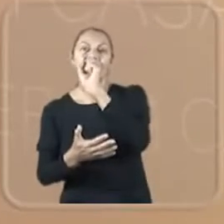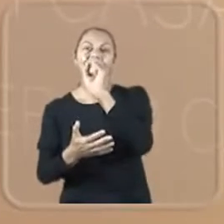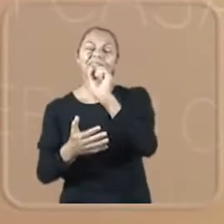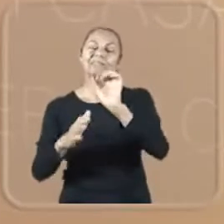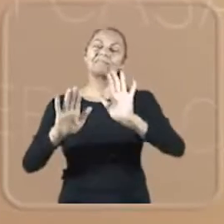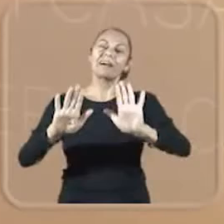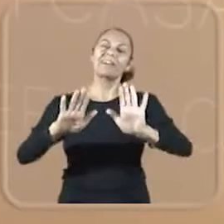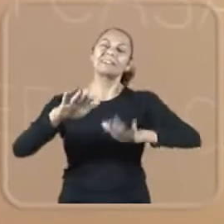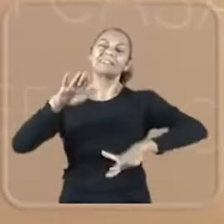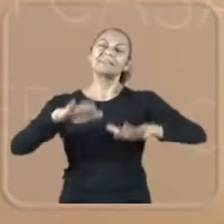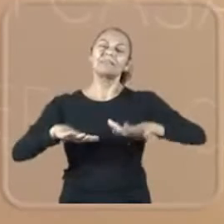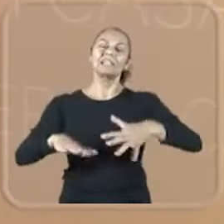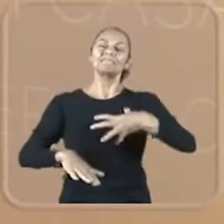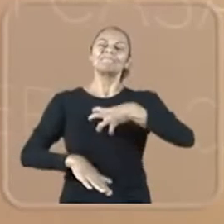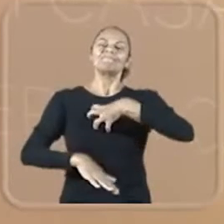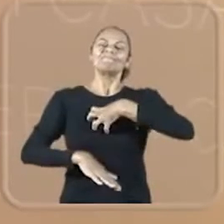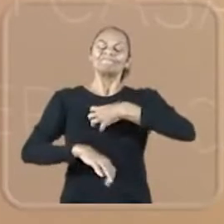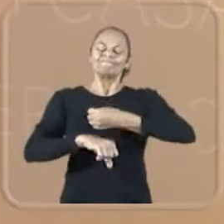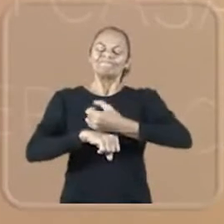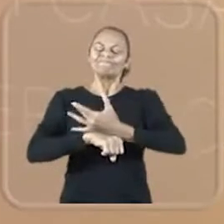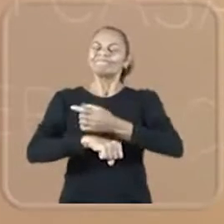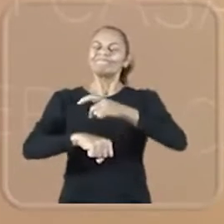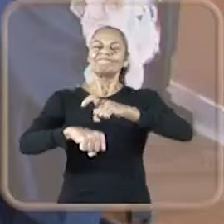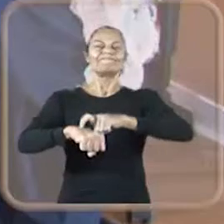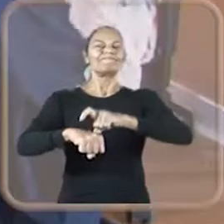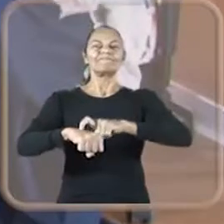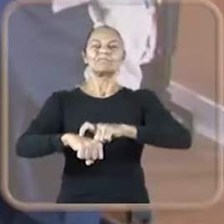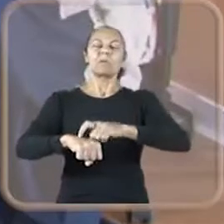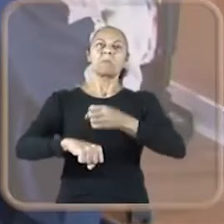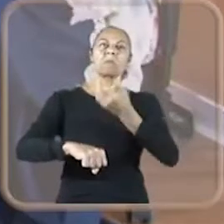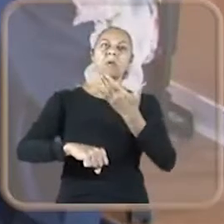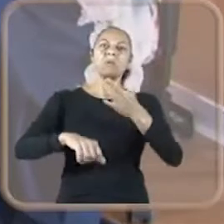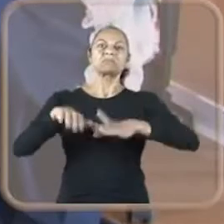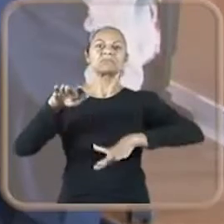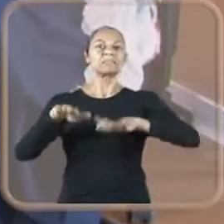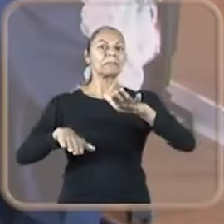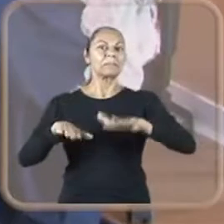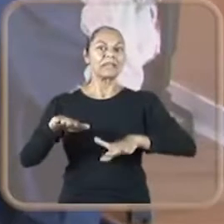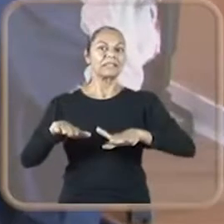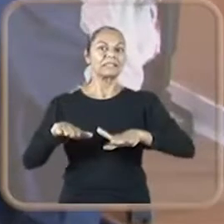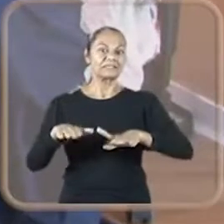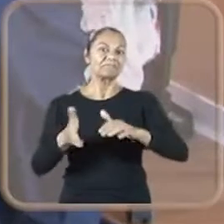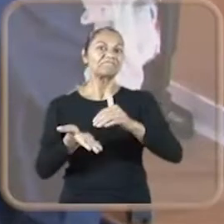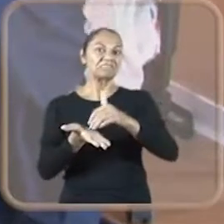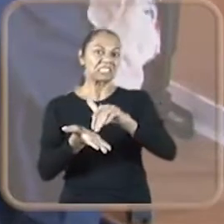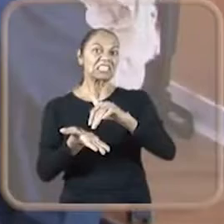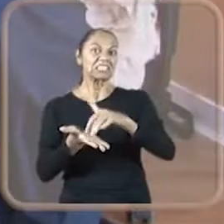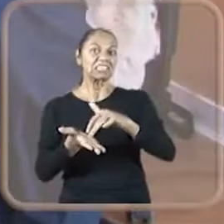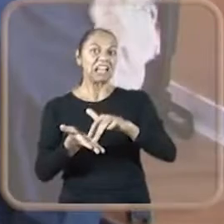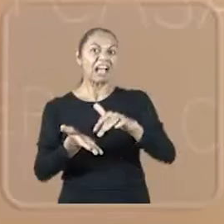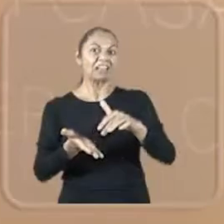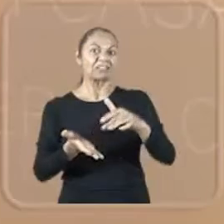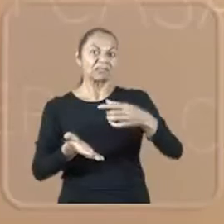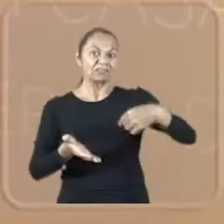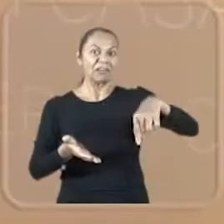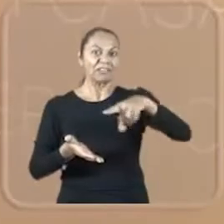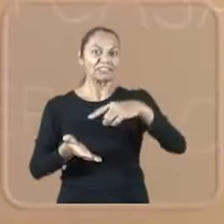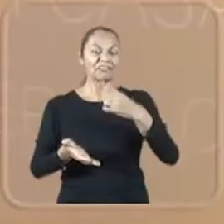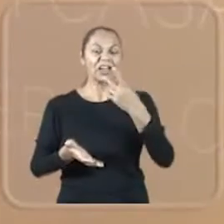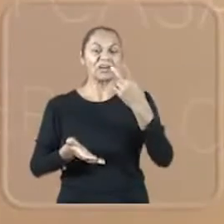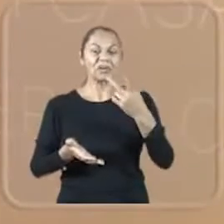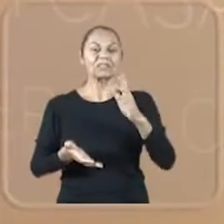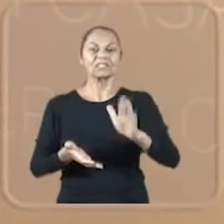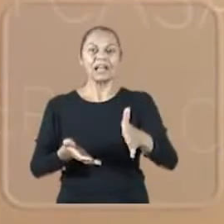não vai estar num momento bom, emocional para aplicar, mas que vai levar, como nosso secretário disse, para casa, para sua